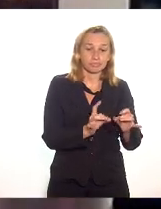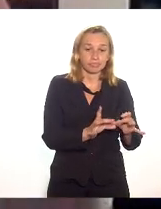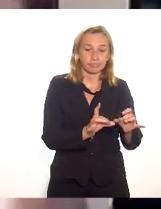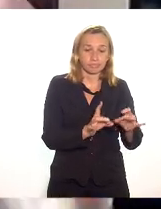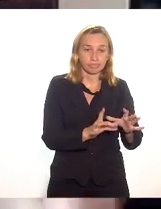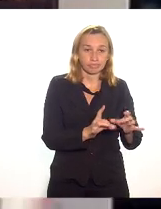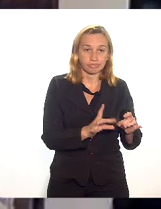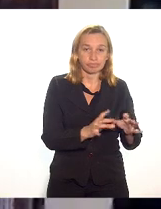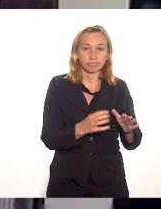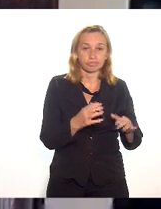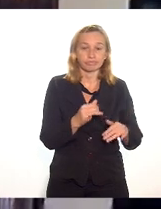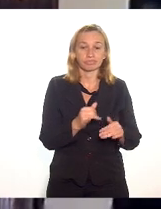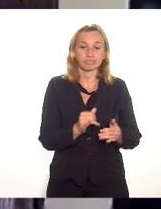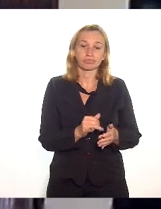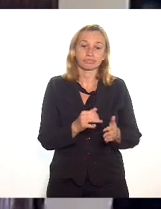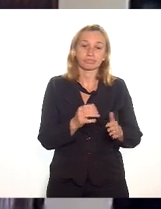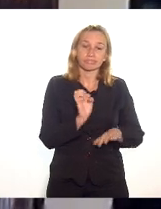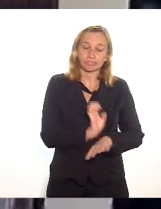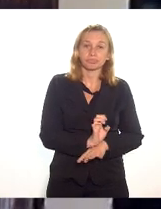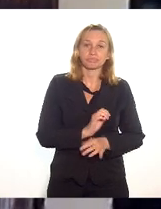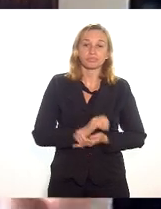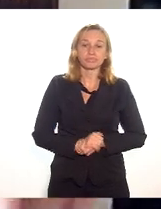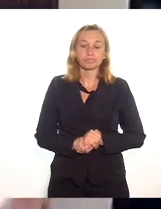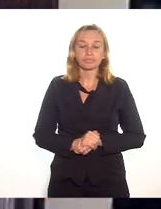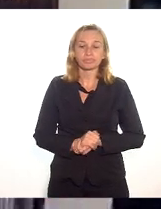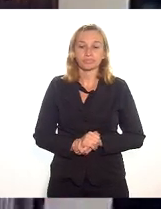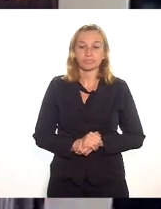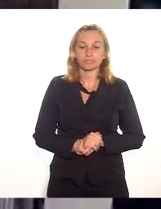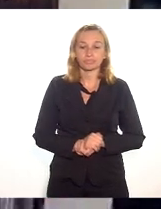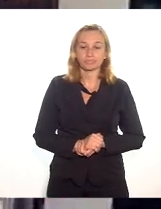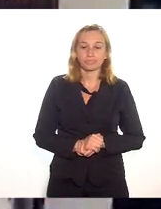A iniciativa privada não é